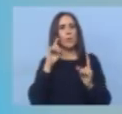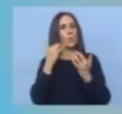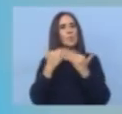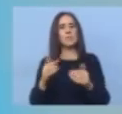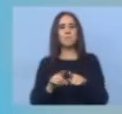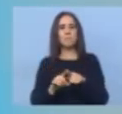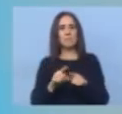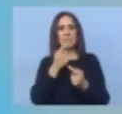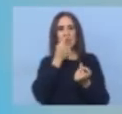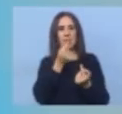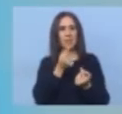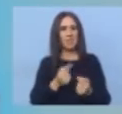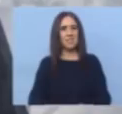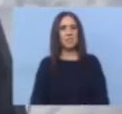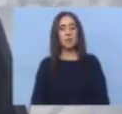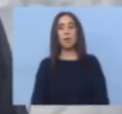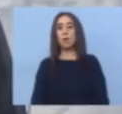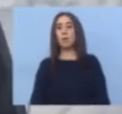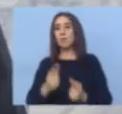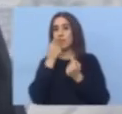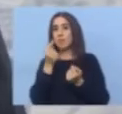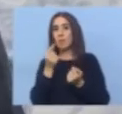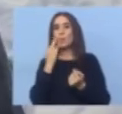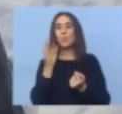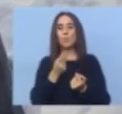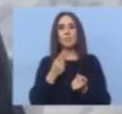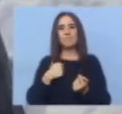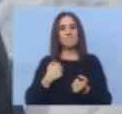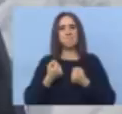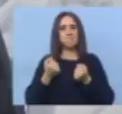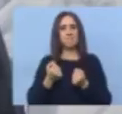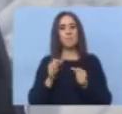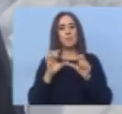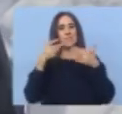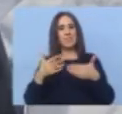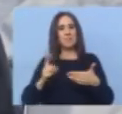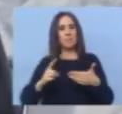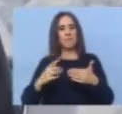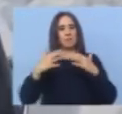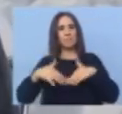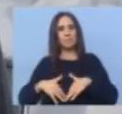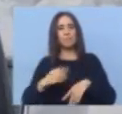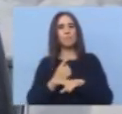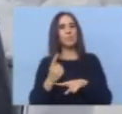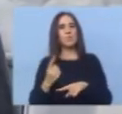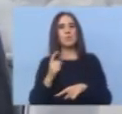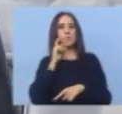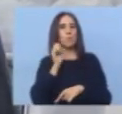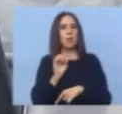mas anda lá perto. Anda lá perto. Eu não consigo dizer o número exato, mas aquilo, o site muitas vezes vai abaixo porque não há